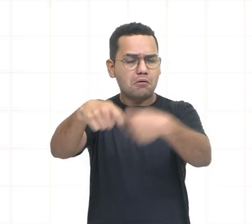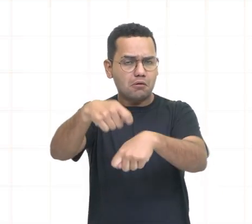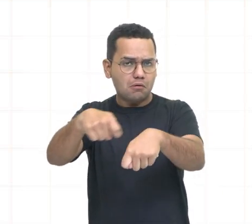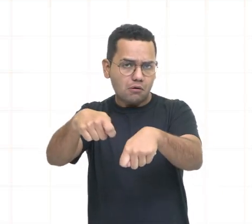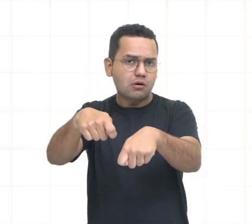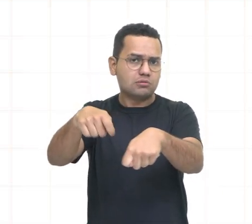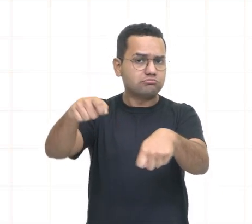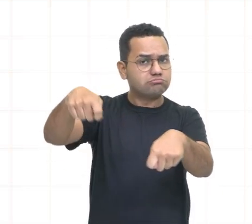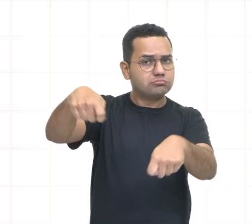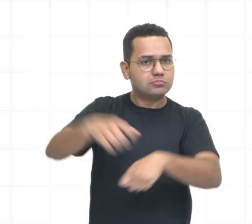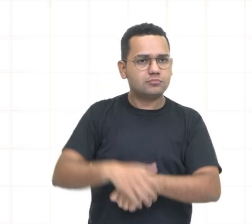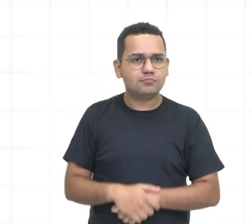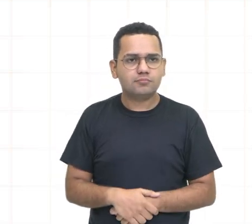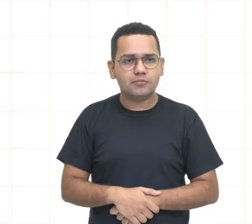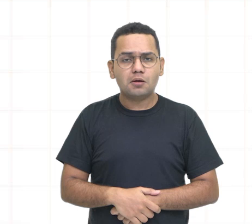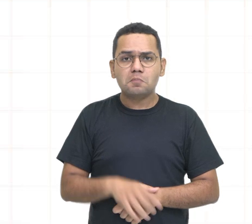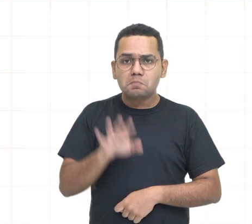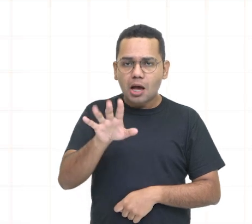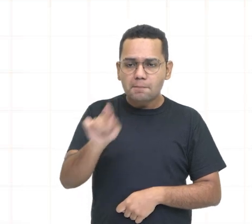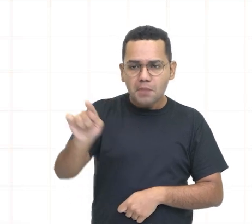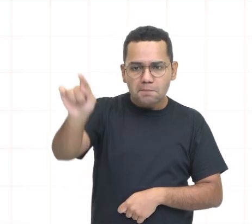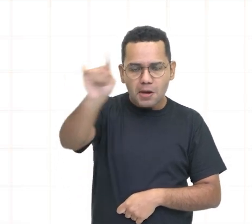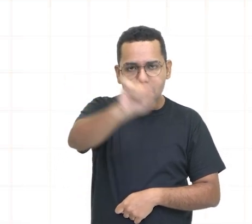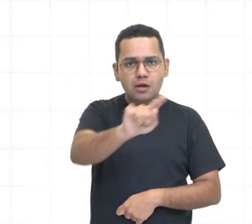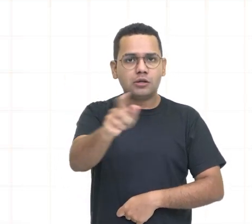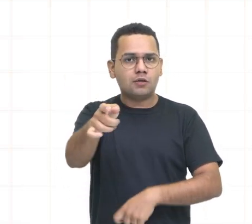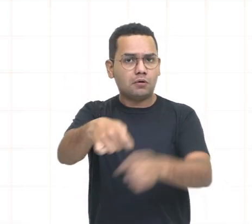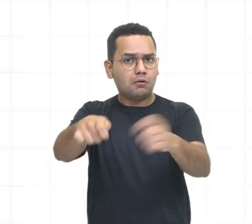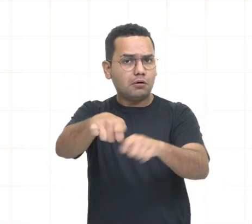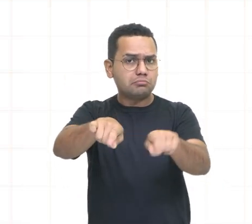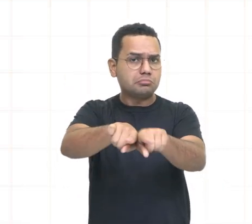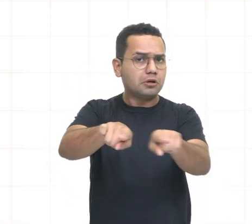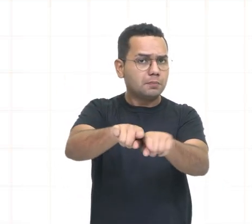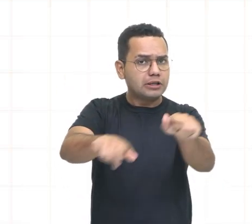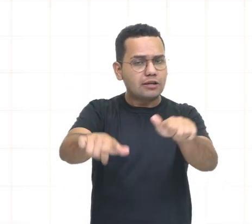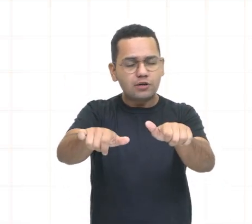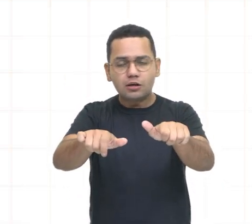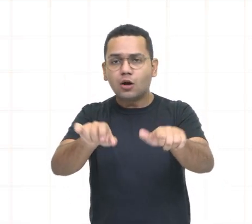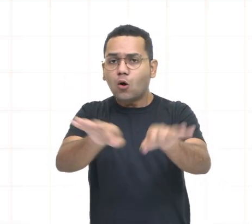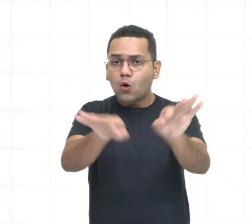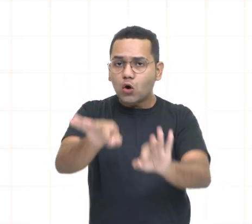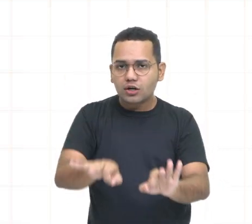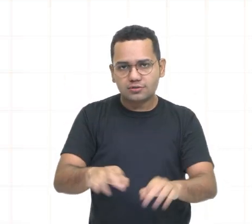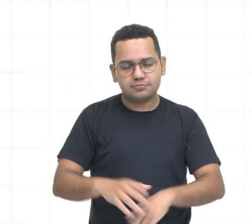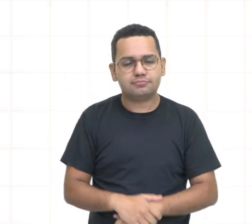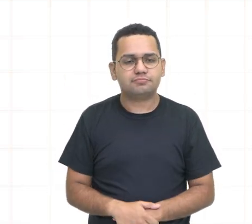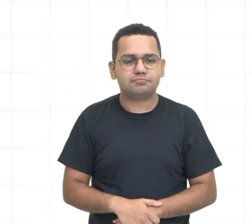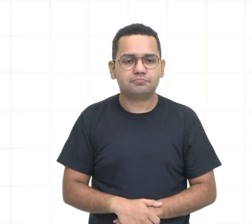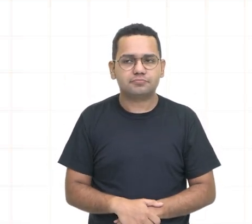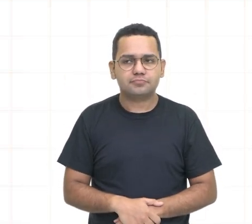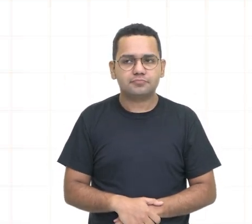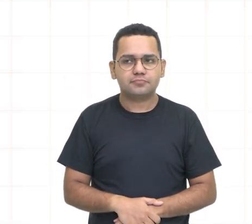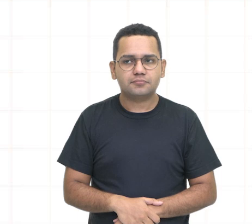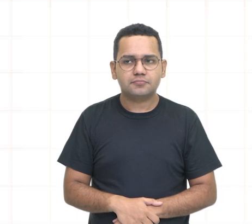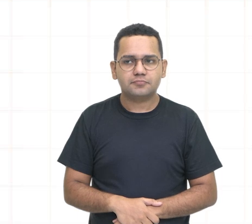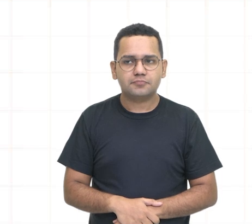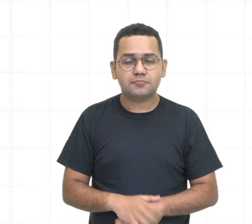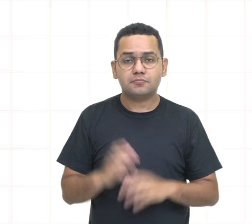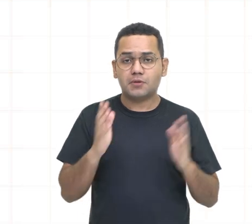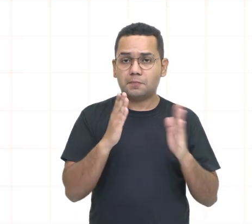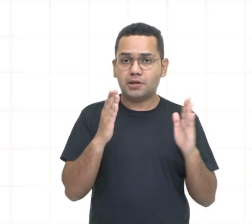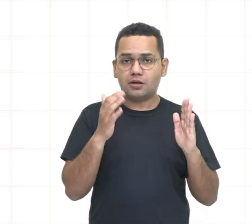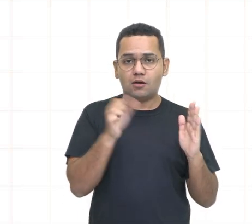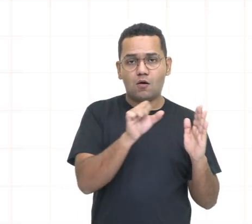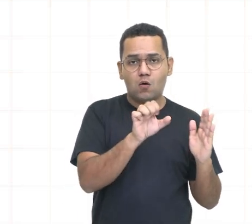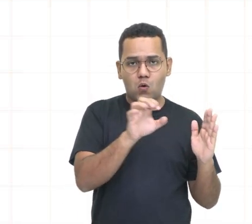reorganizando. Tá? Você tem, dentro desse período, né, a partir de 80,